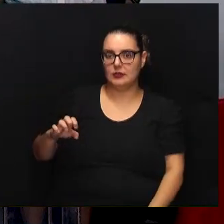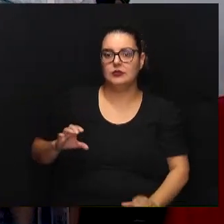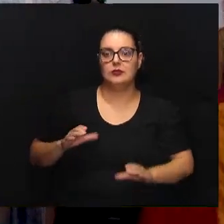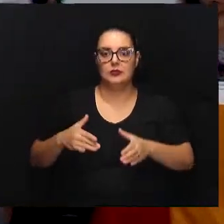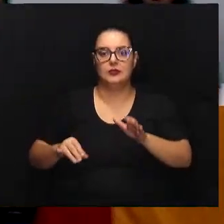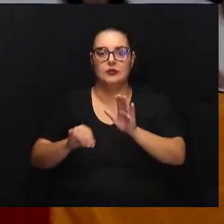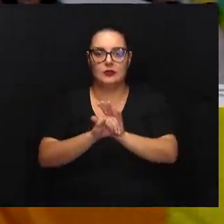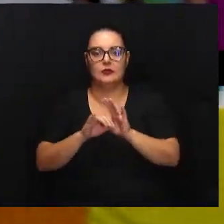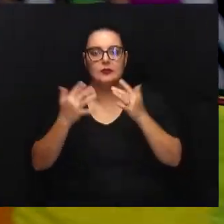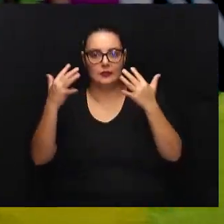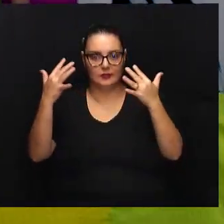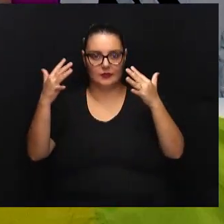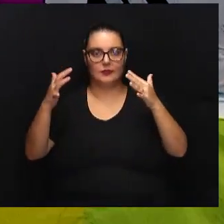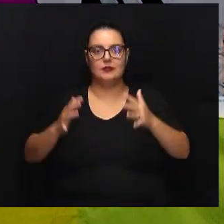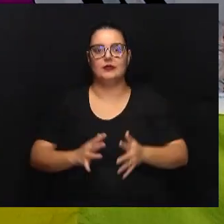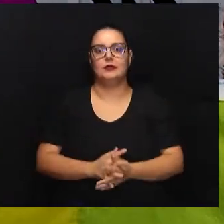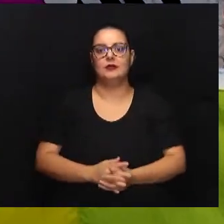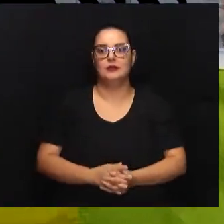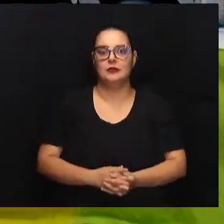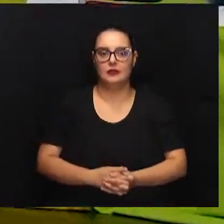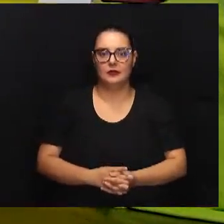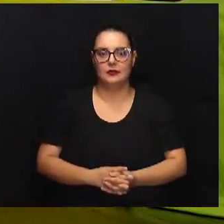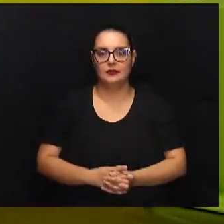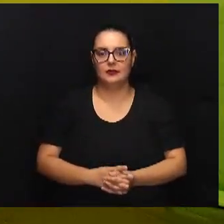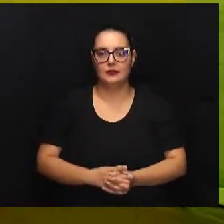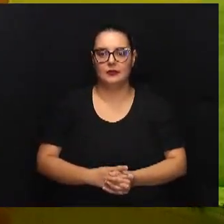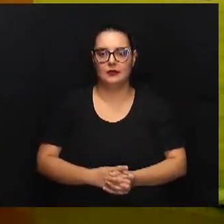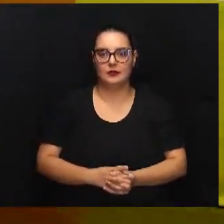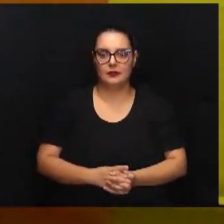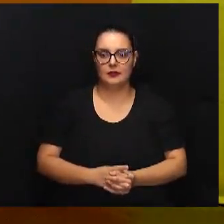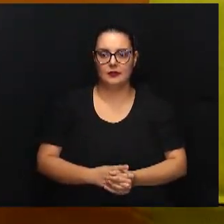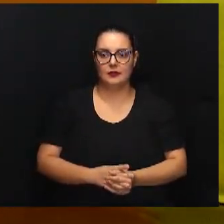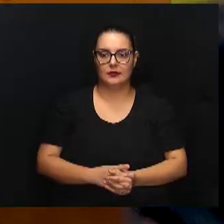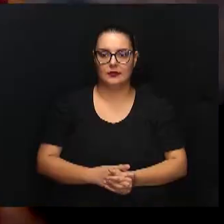Grupo Identidade, que foi uma das pessoas... Salva de palmas, gente!